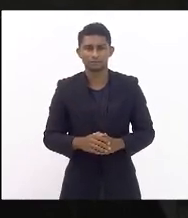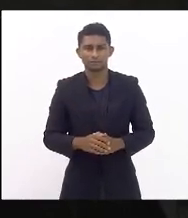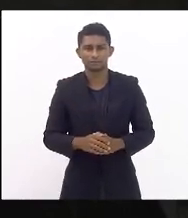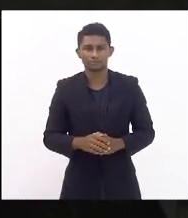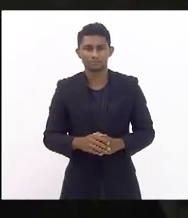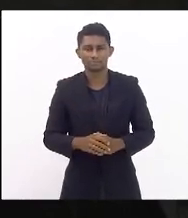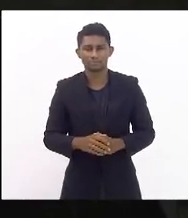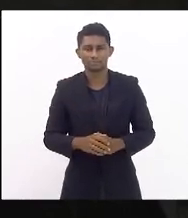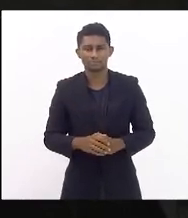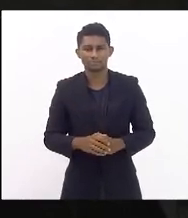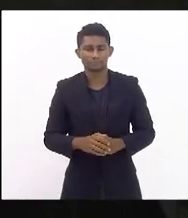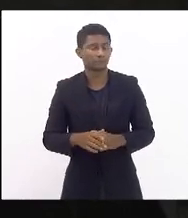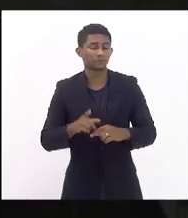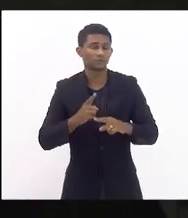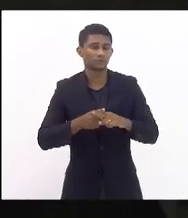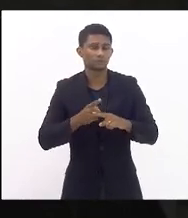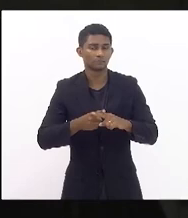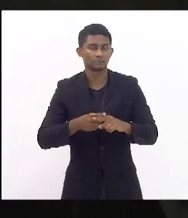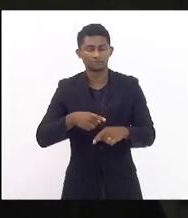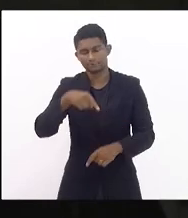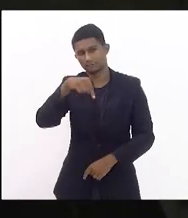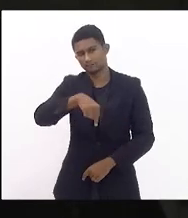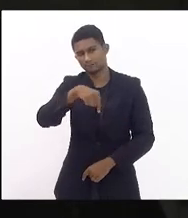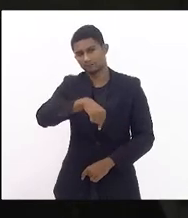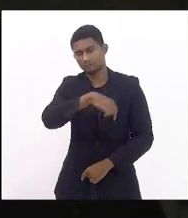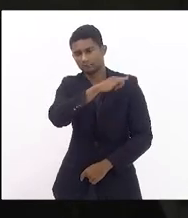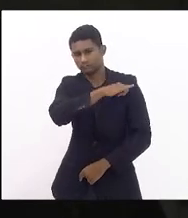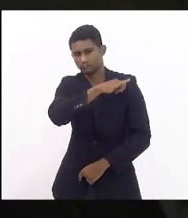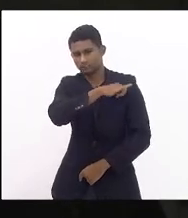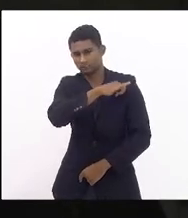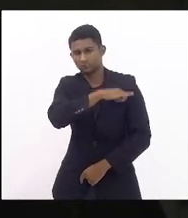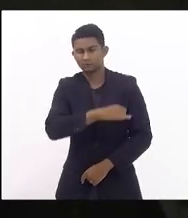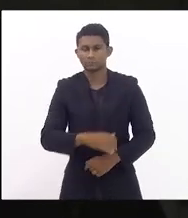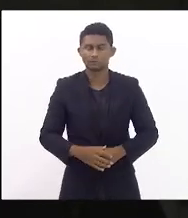o Rio de Janeiro